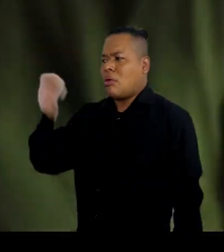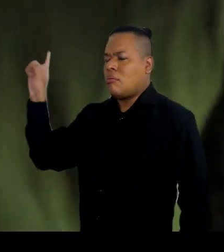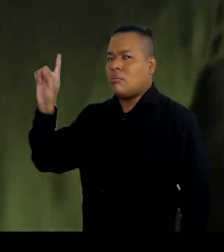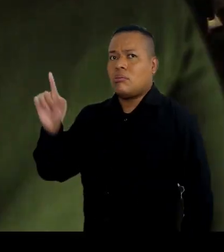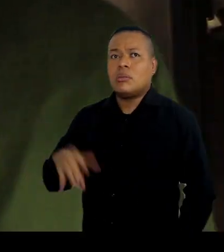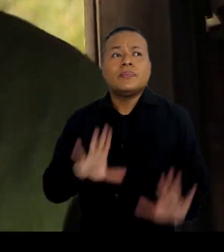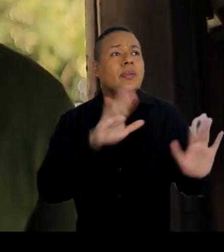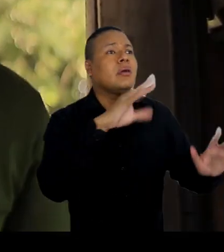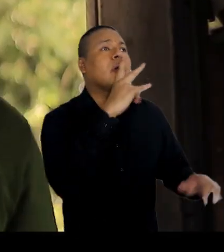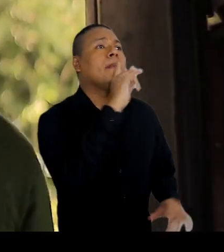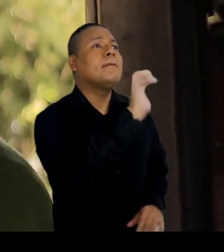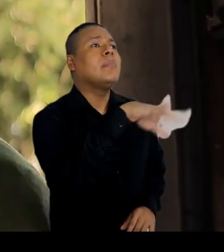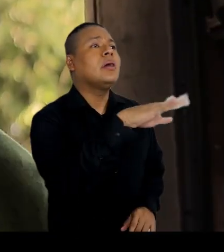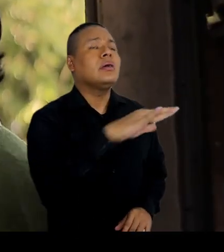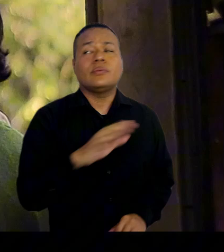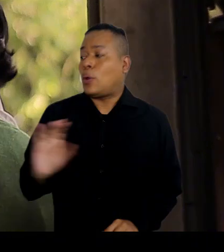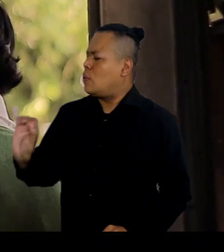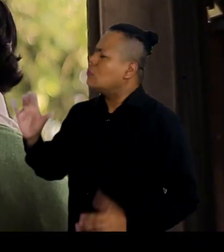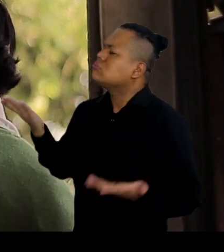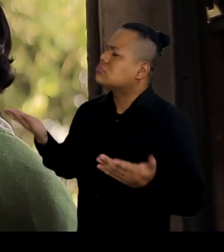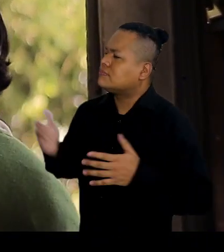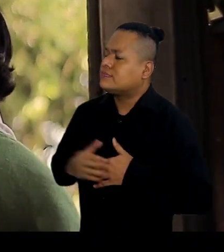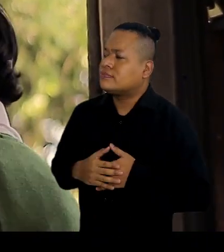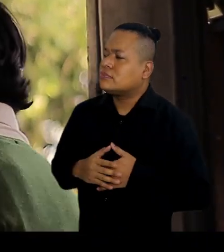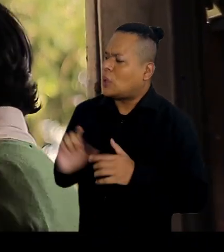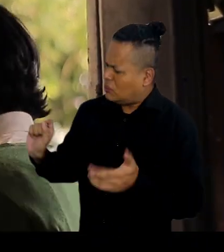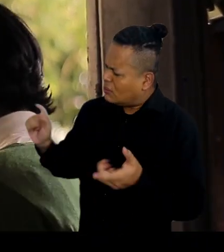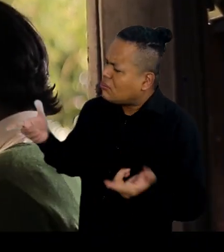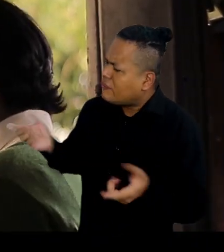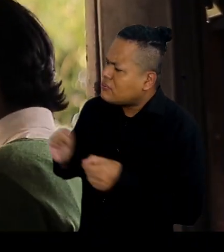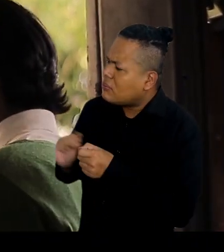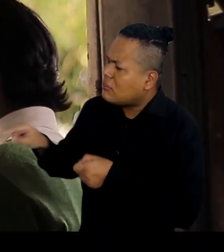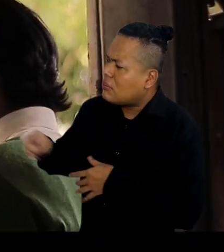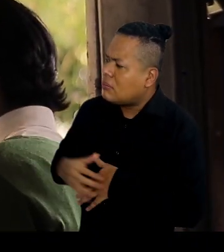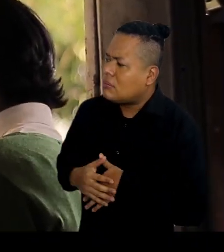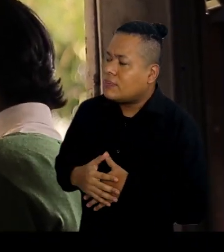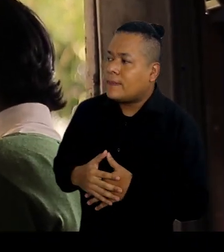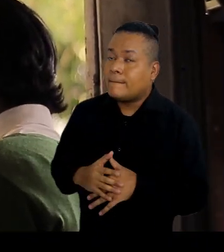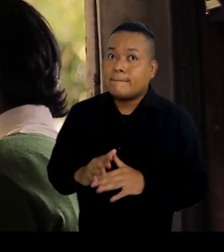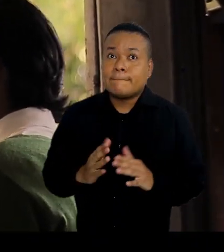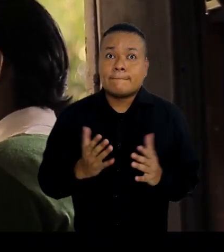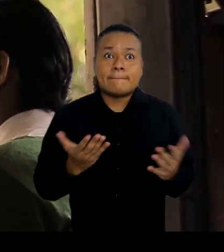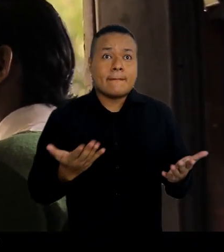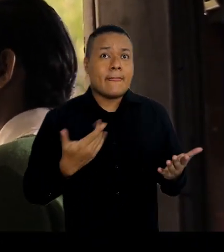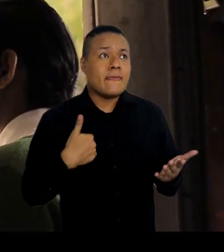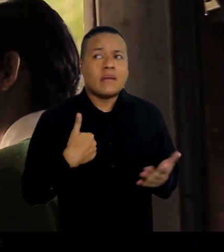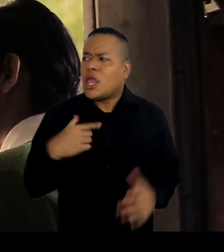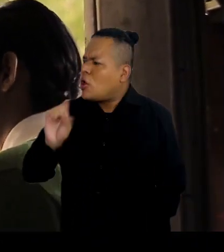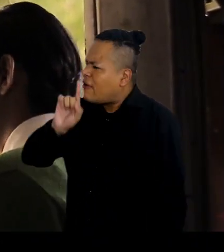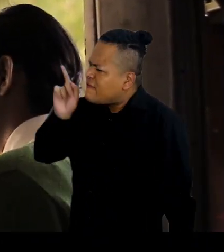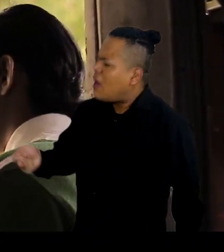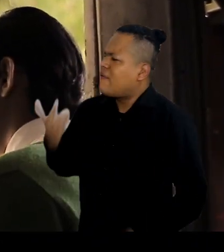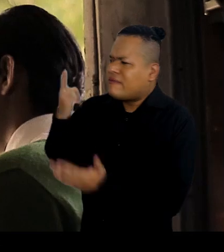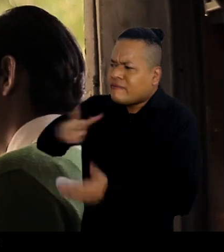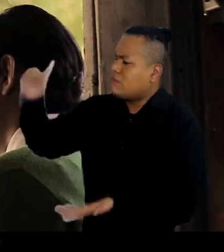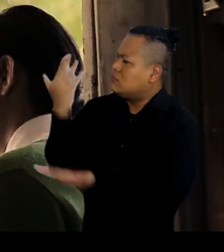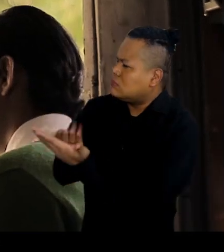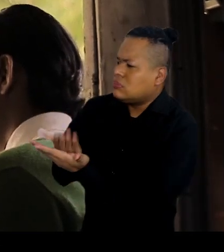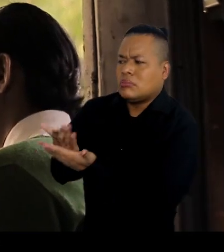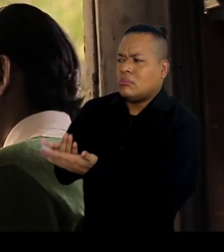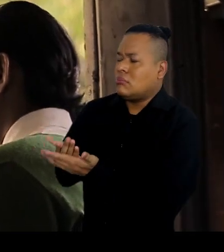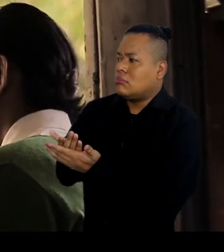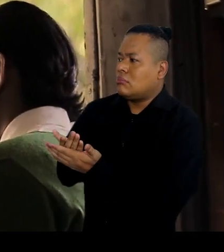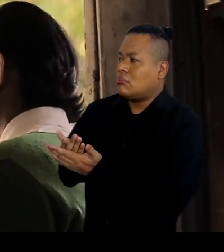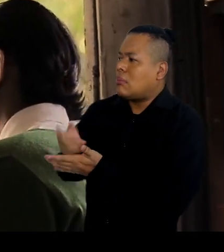reprovou. Pai. Oi, Jorginho. O que é isso, rapaz? Eu já não falei pra você estudar,